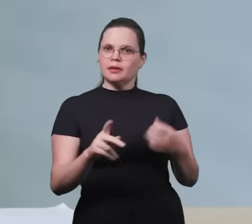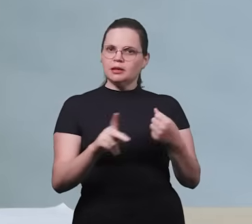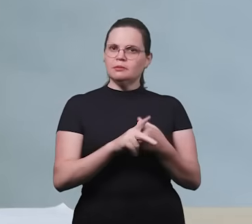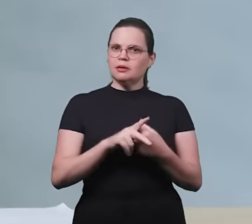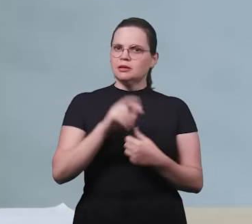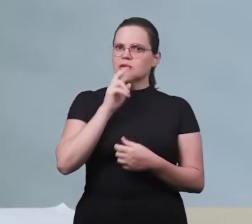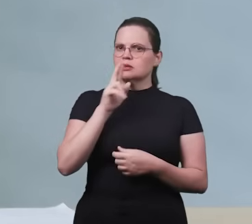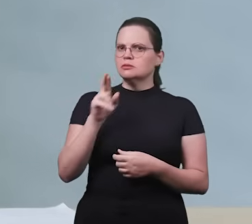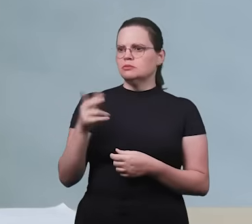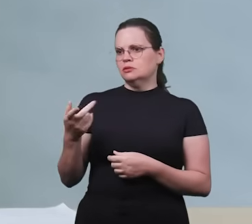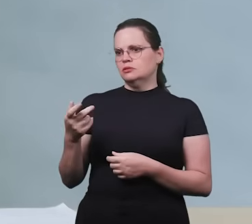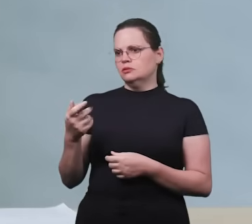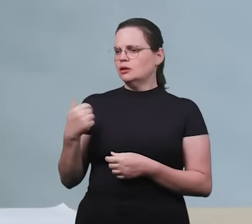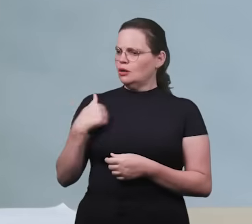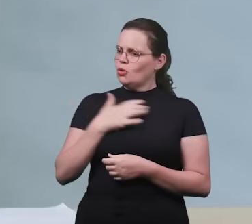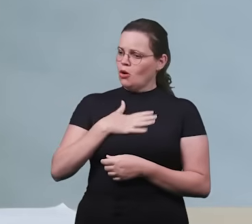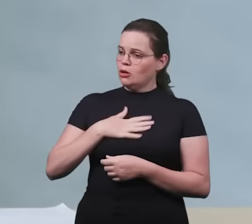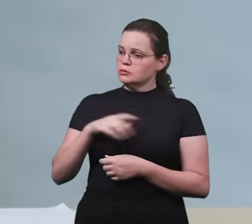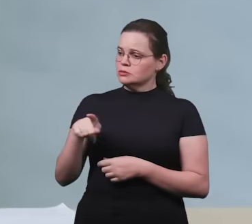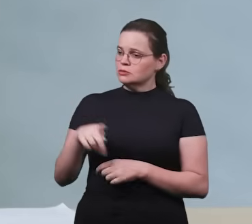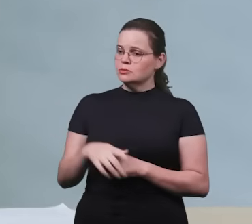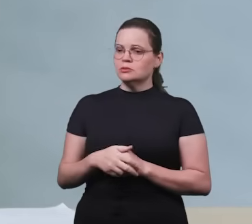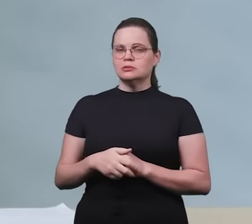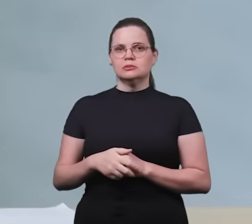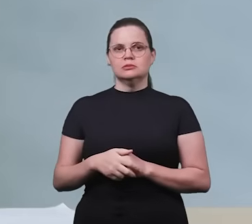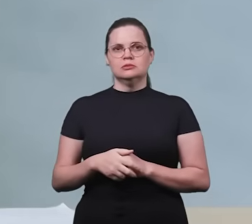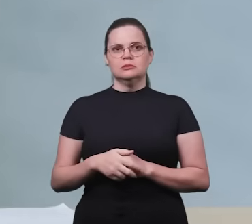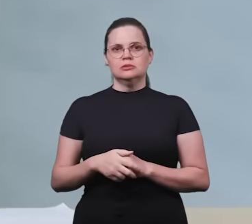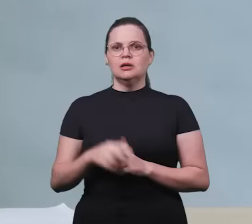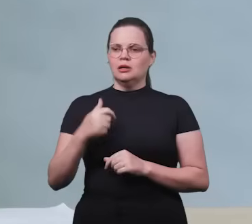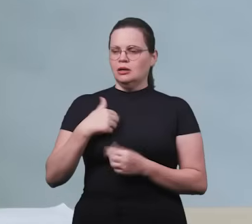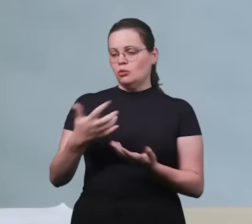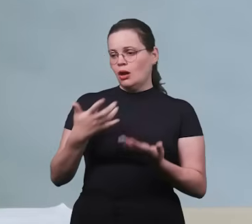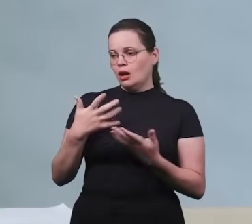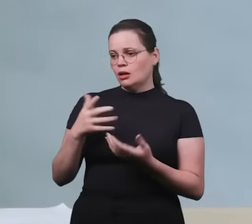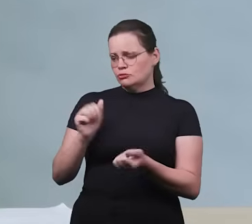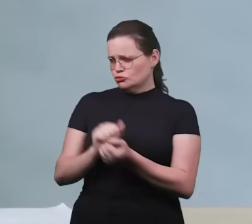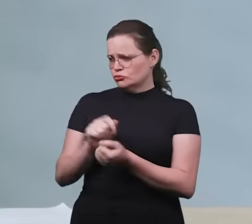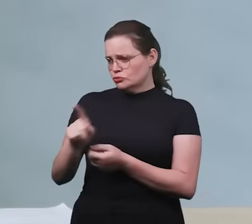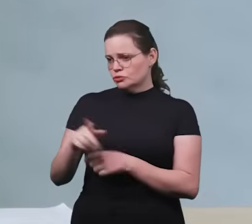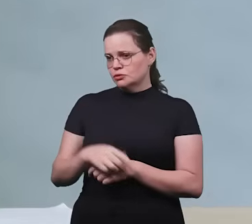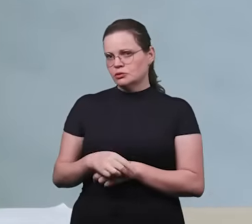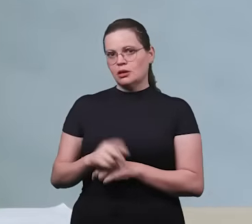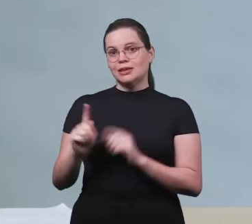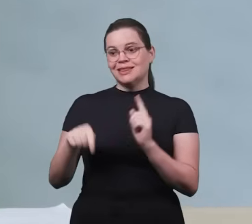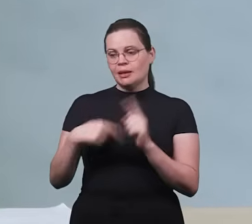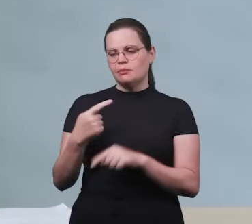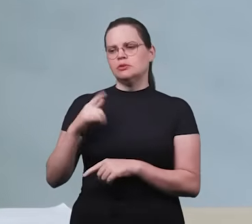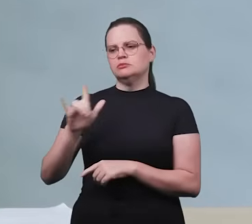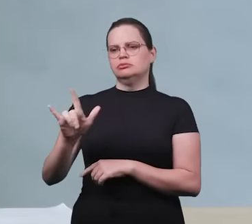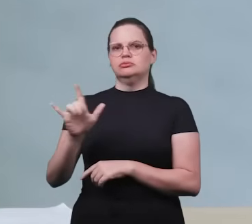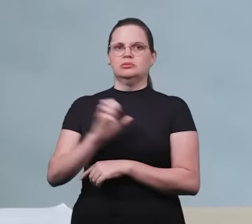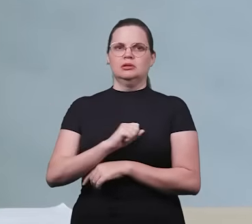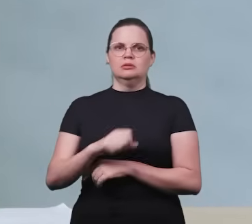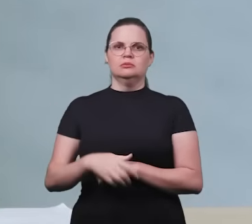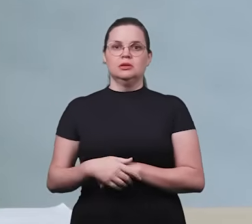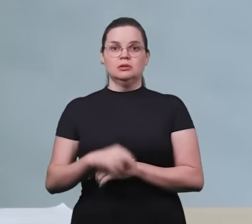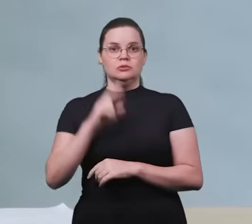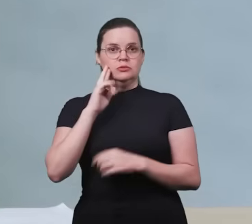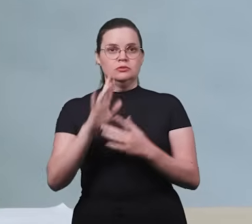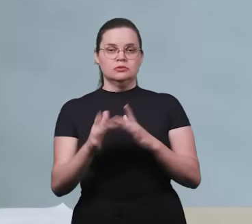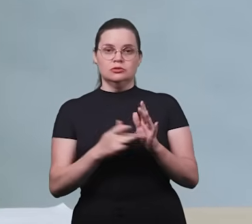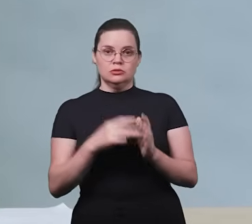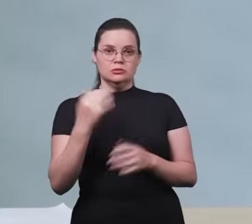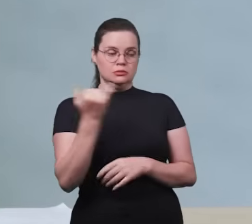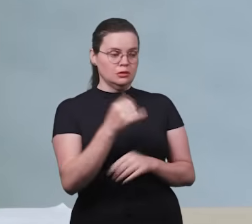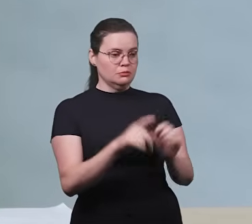responde: Senhor, eu te aprecio. Senhor, eu te desejo. Senhor, eu te amo. E na terceira vez, o Senhor